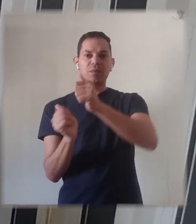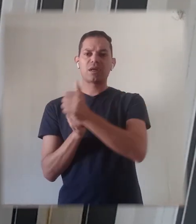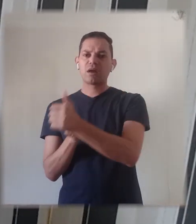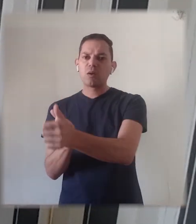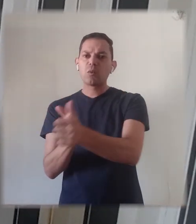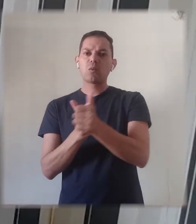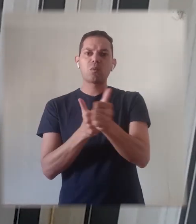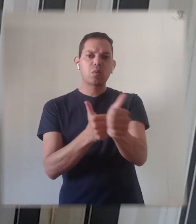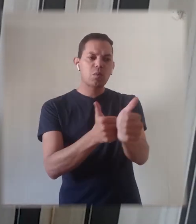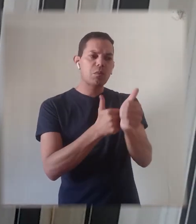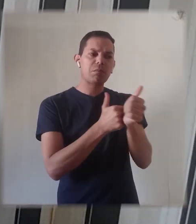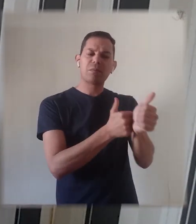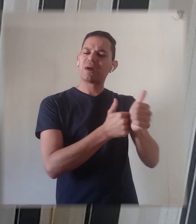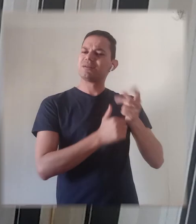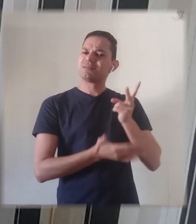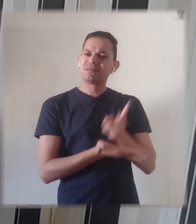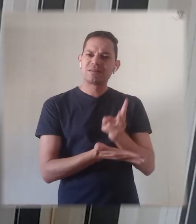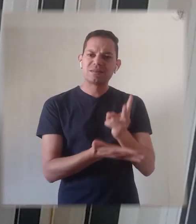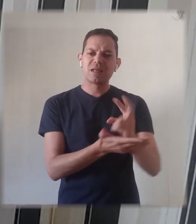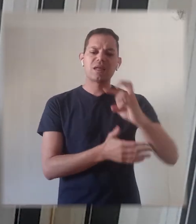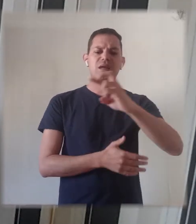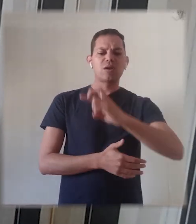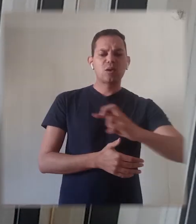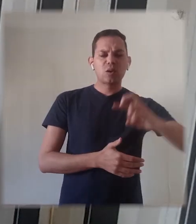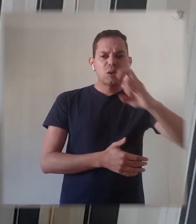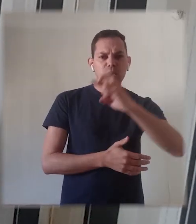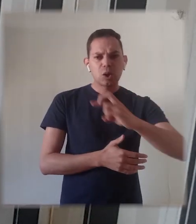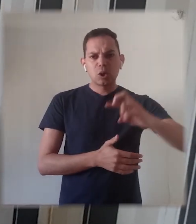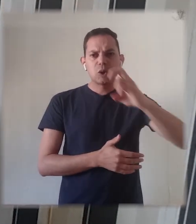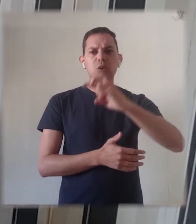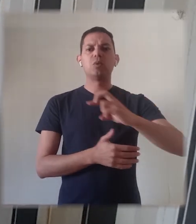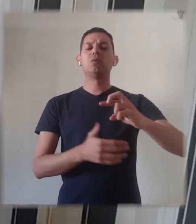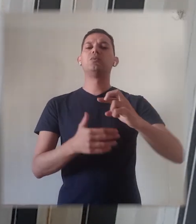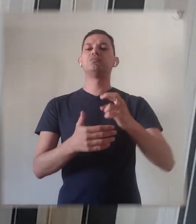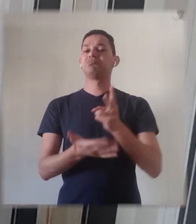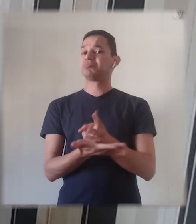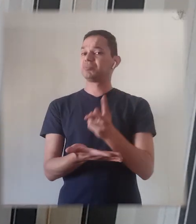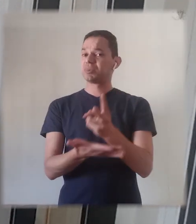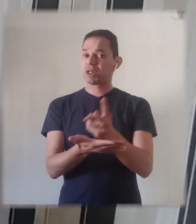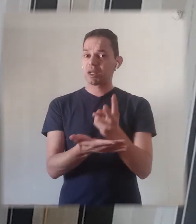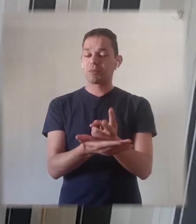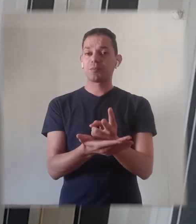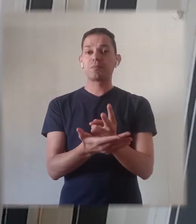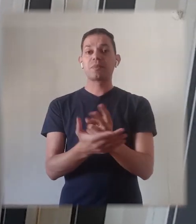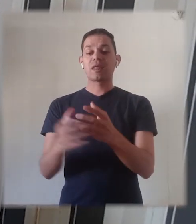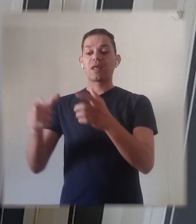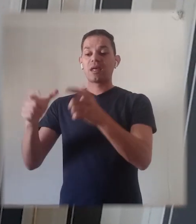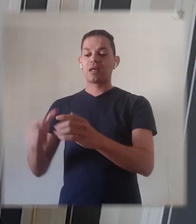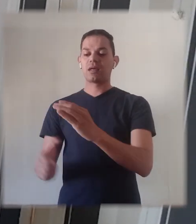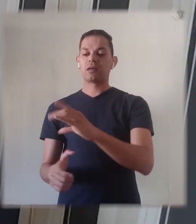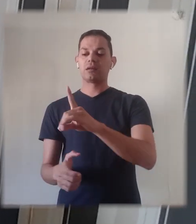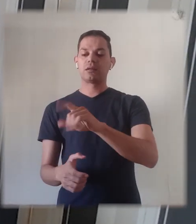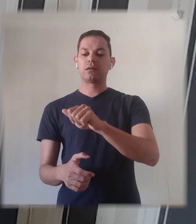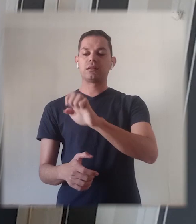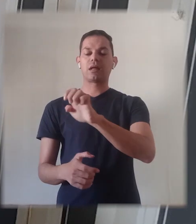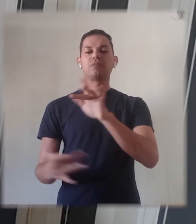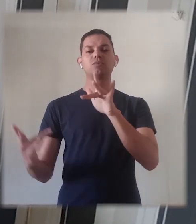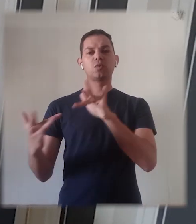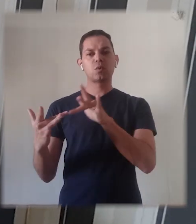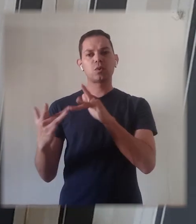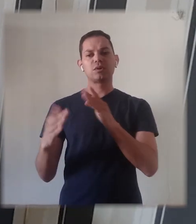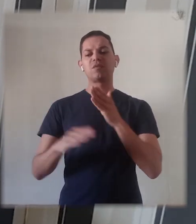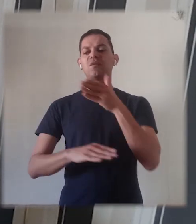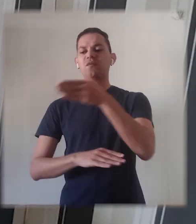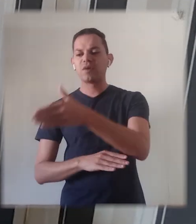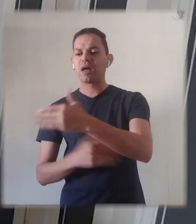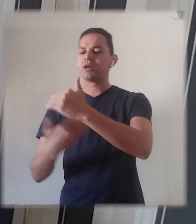já faz o acompanhamento dos alunos de forma tradicional, monitoramento, encaminhamento para a rede externa. Então, basta entrar em contato com a SEDAI do